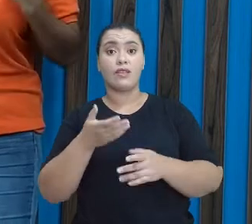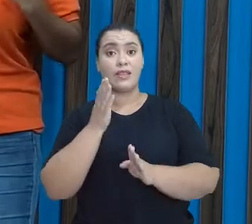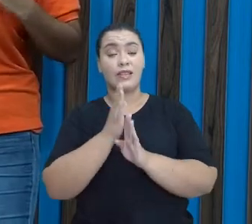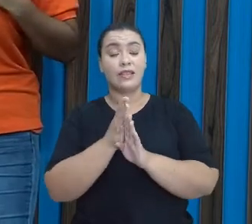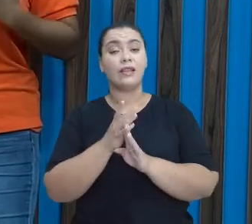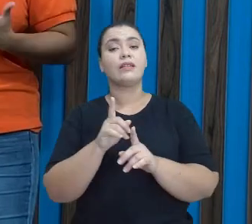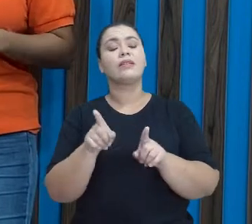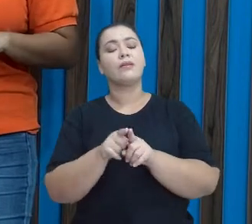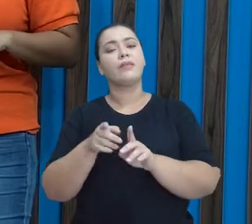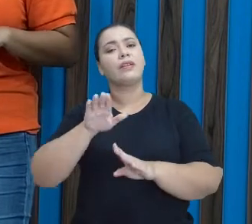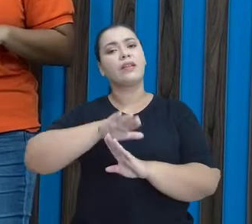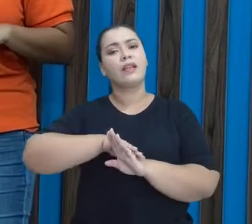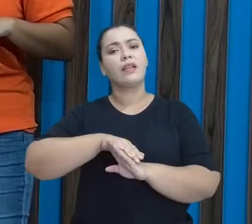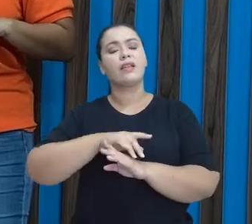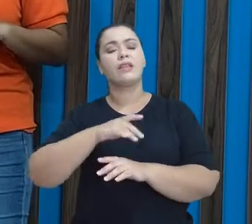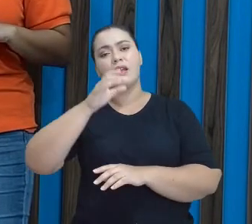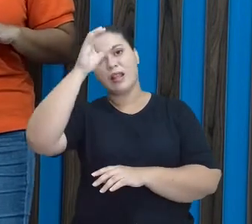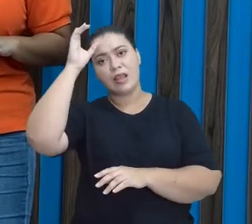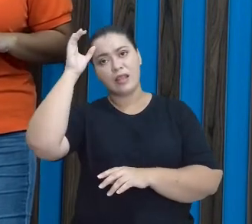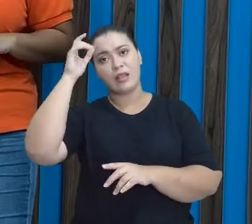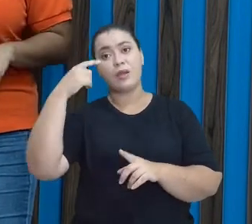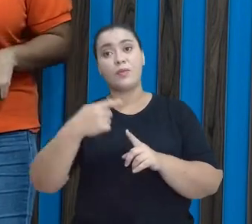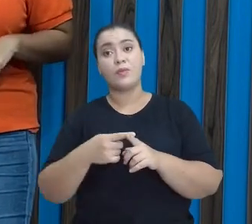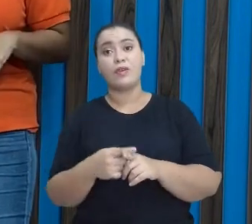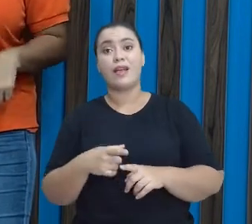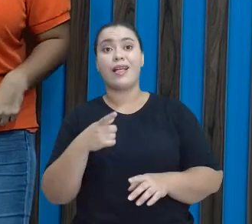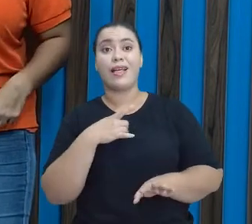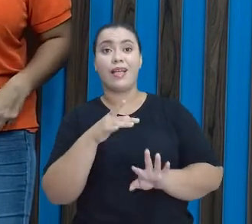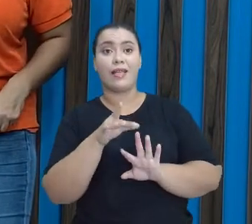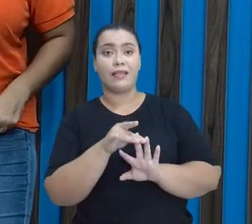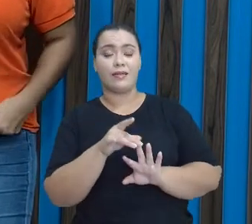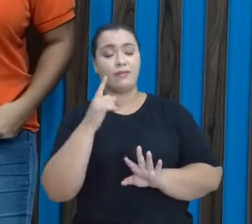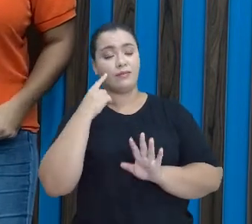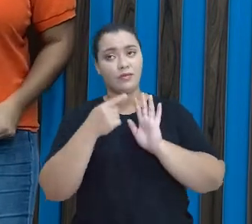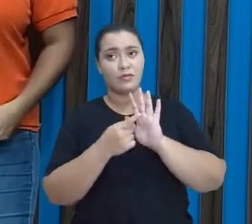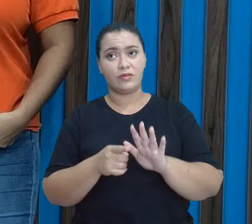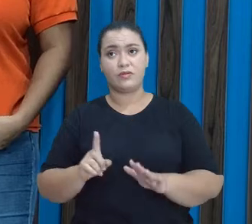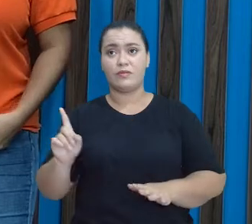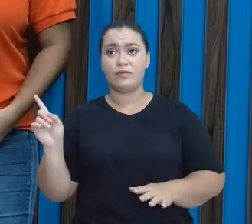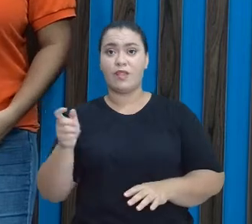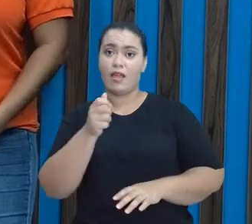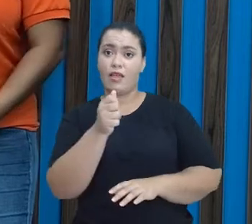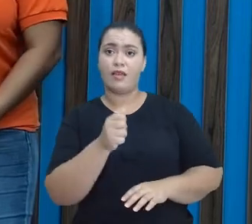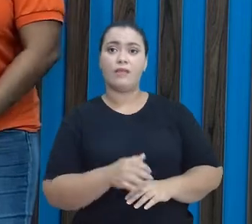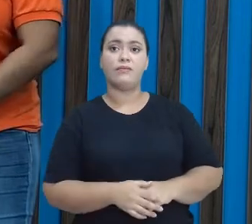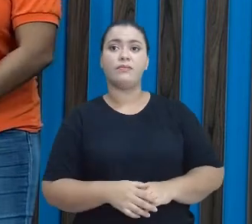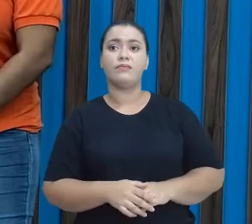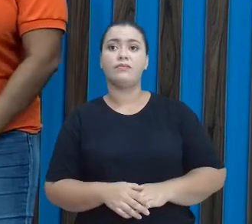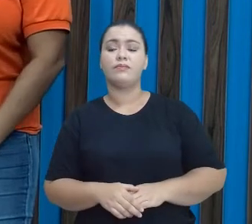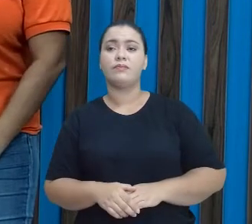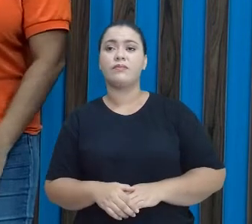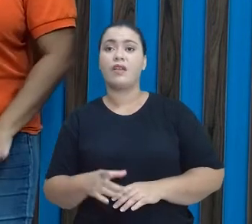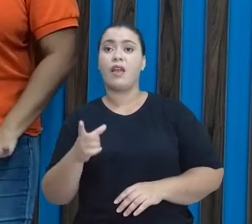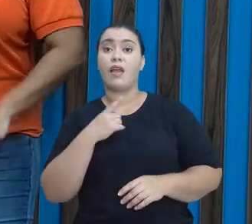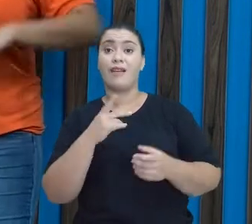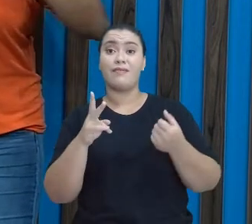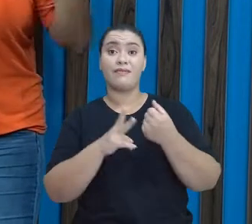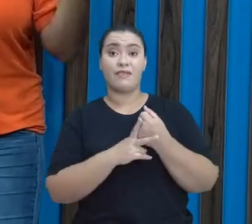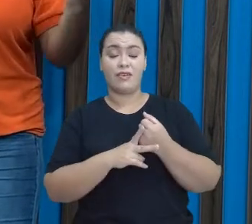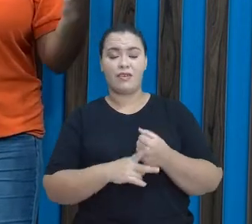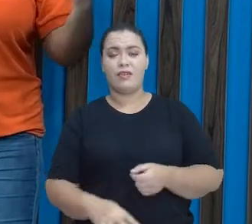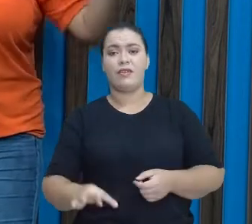aos clientes. Por quê? Porque eu tenho uma preposição marcada aqui. A preposição a. Então esse verbo é um